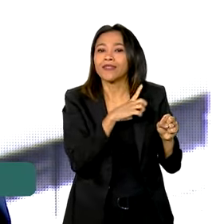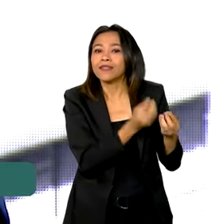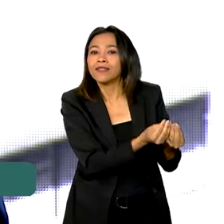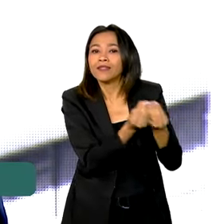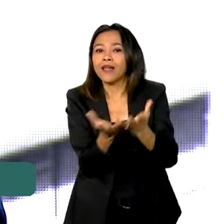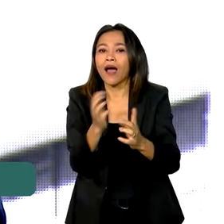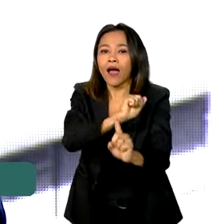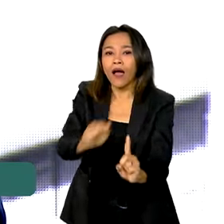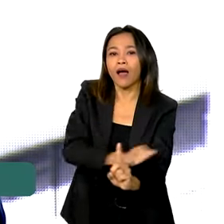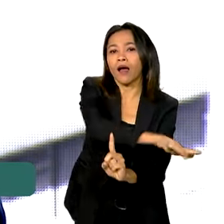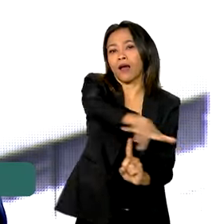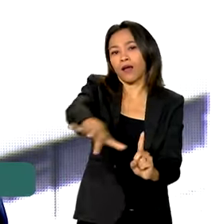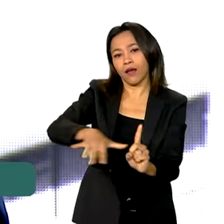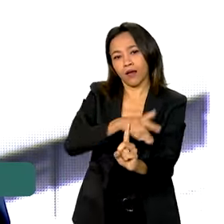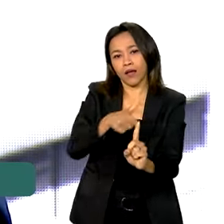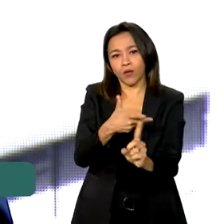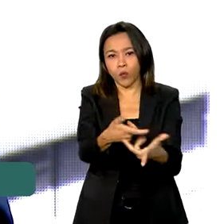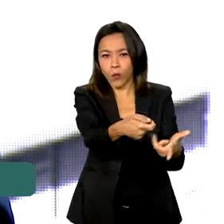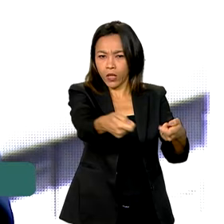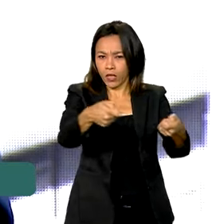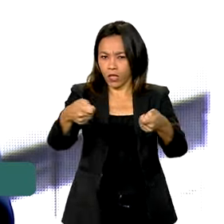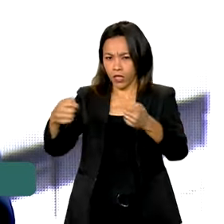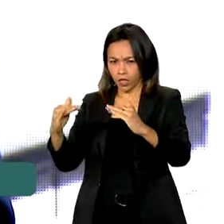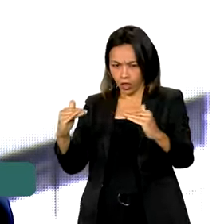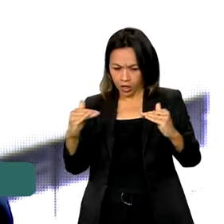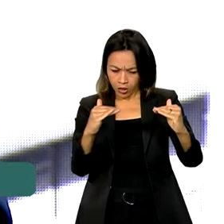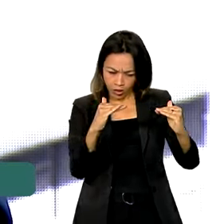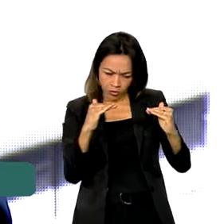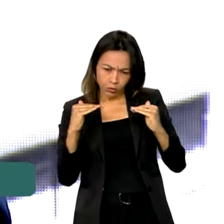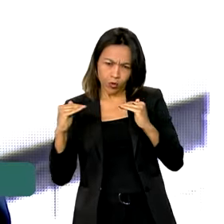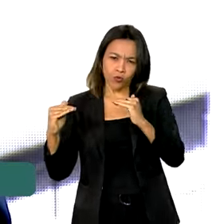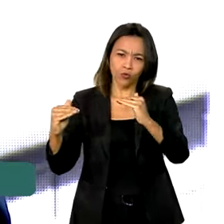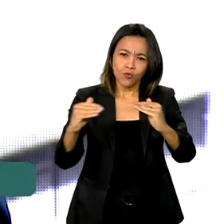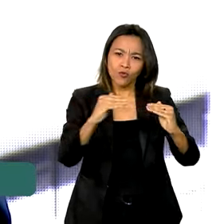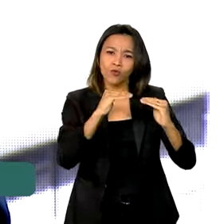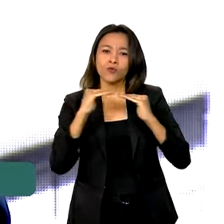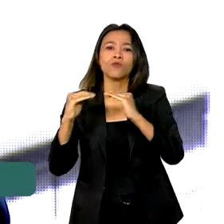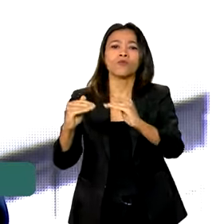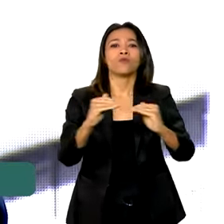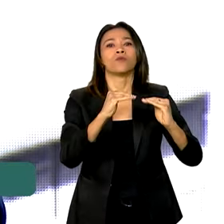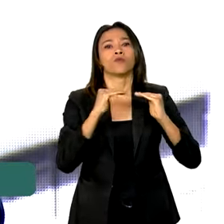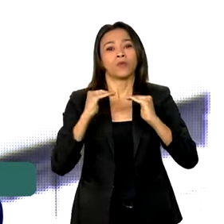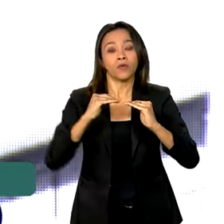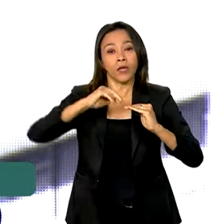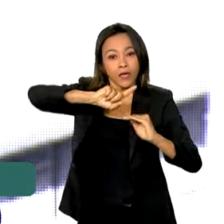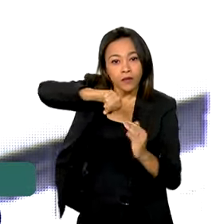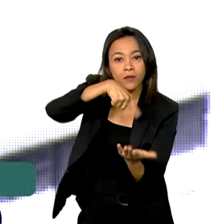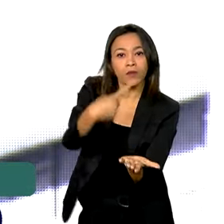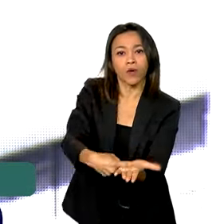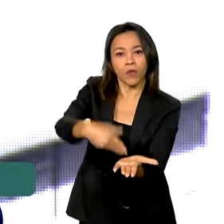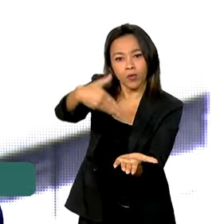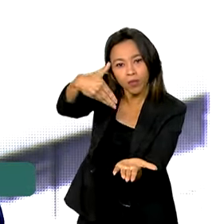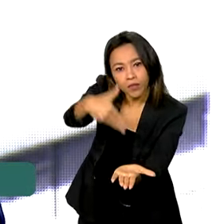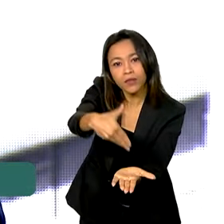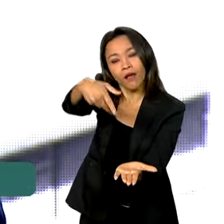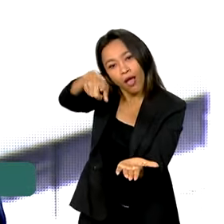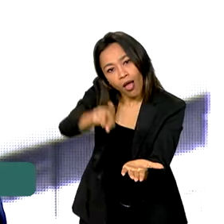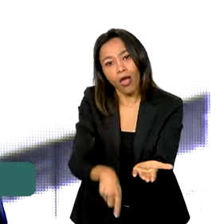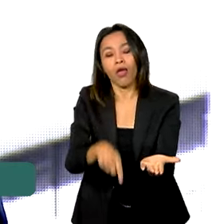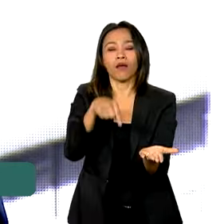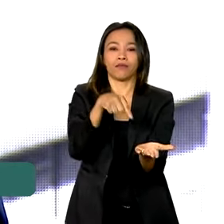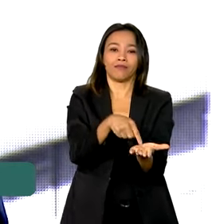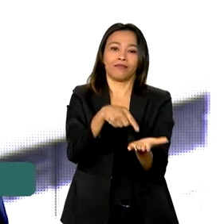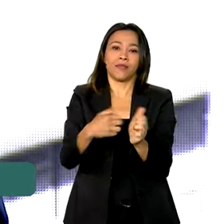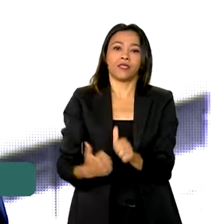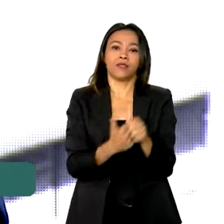ambiente ecologicamente equilibrado. Este pacto, no entanto, é mais do que o cumprimento de um dever